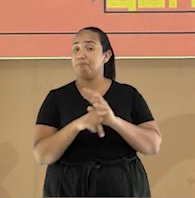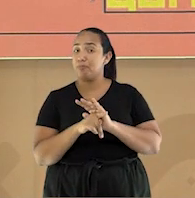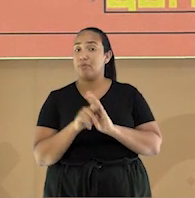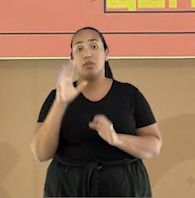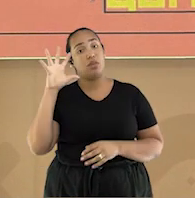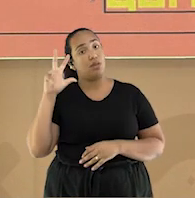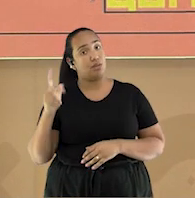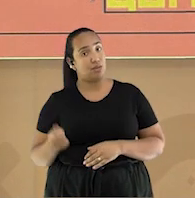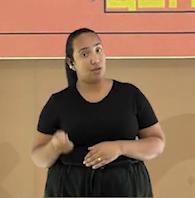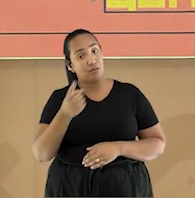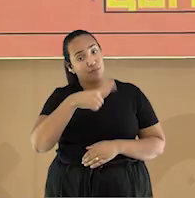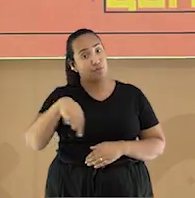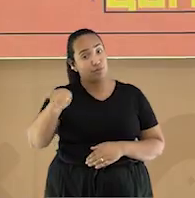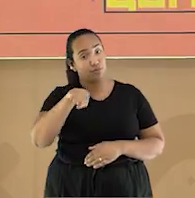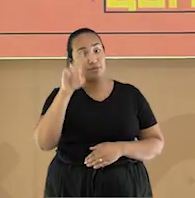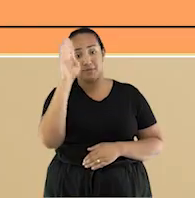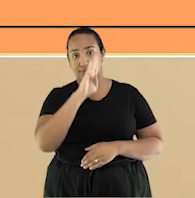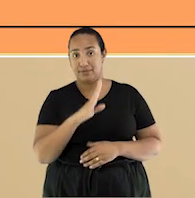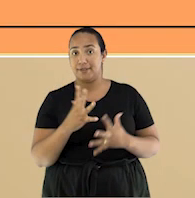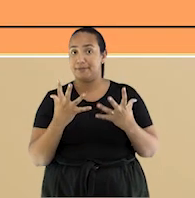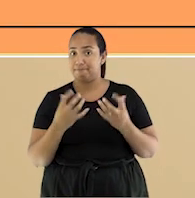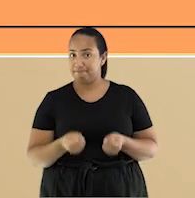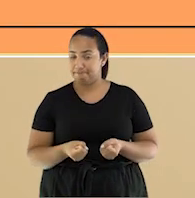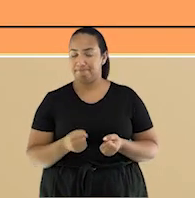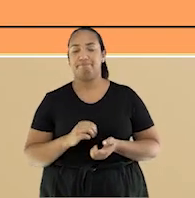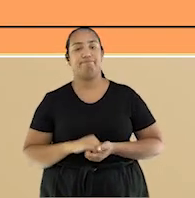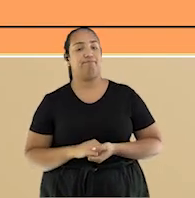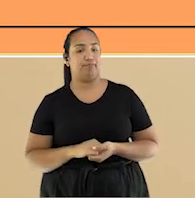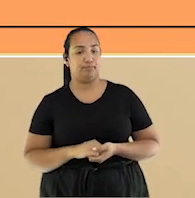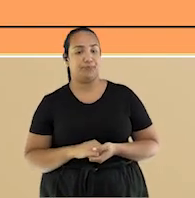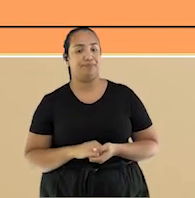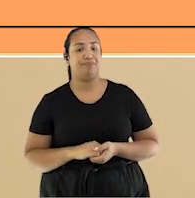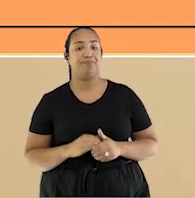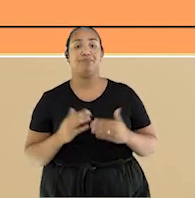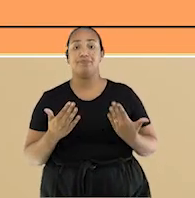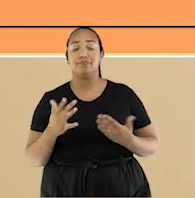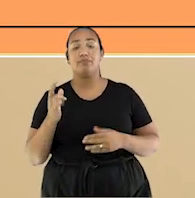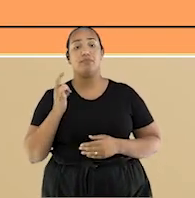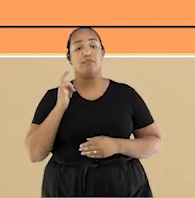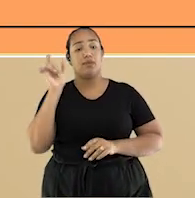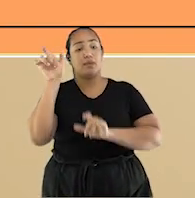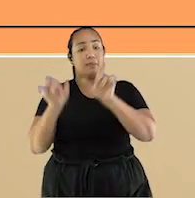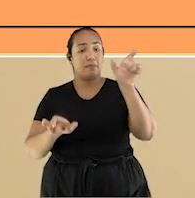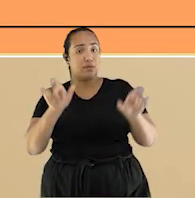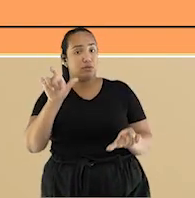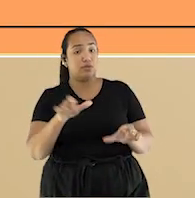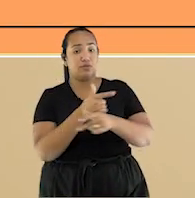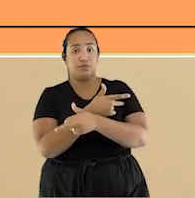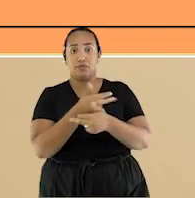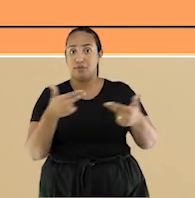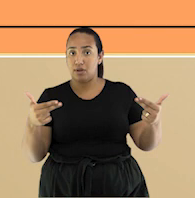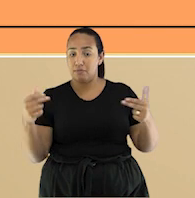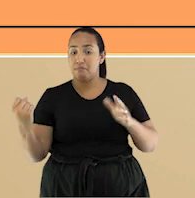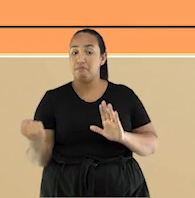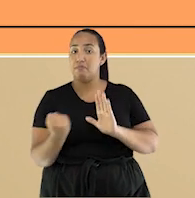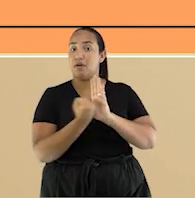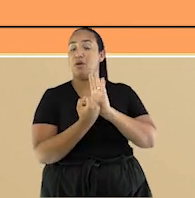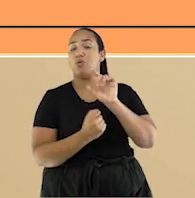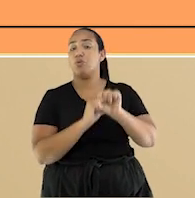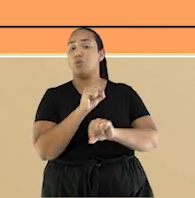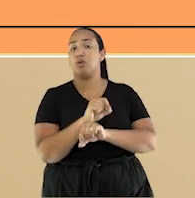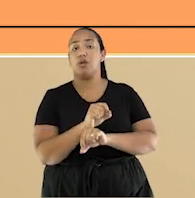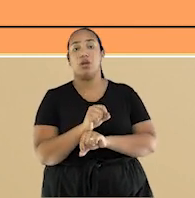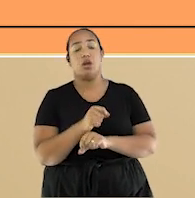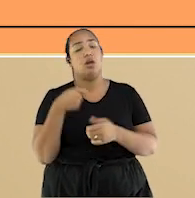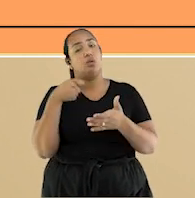foram introduzidas em nosso país. Foram muitos os personagens que marcaram a luta pelos direitos